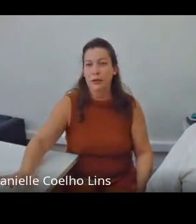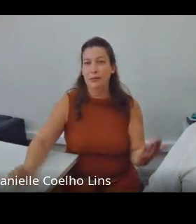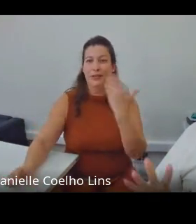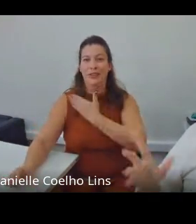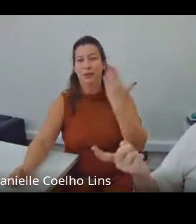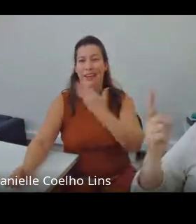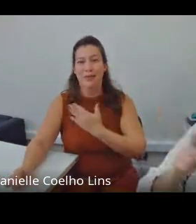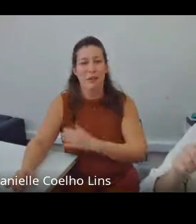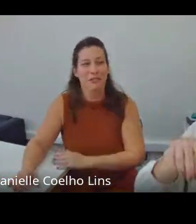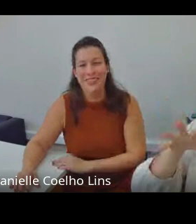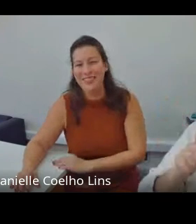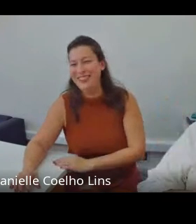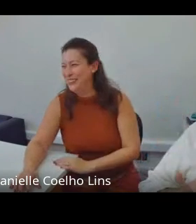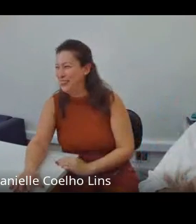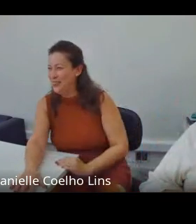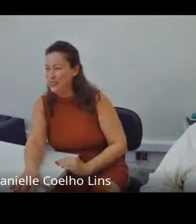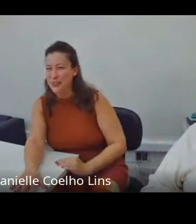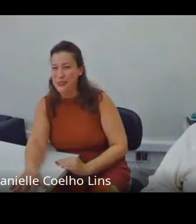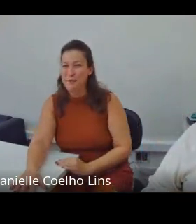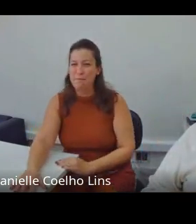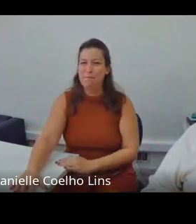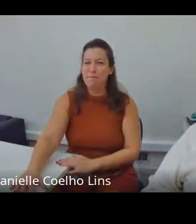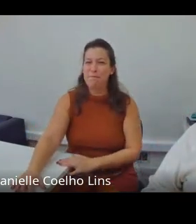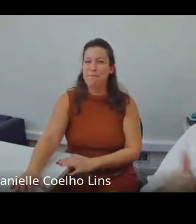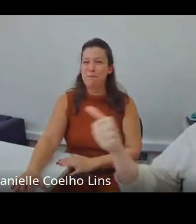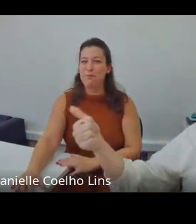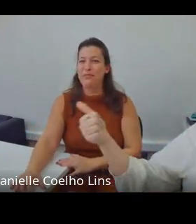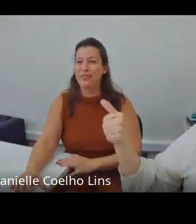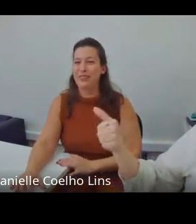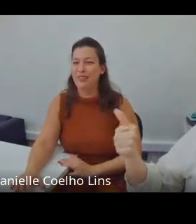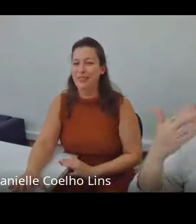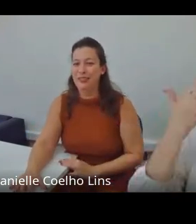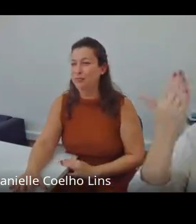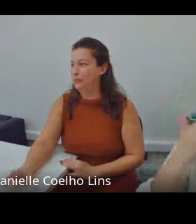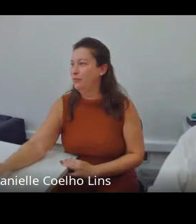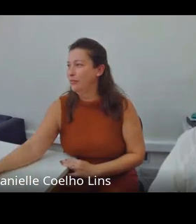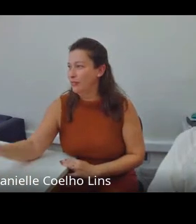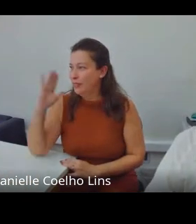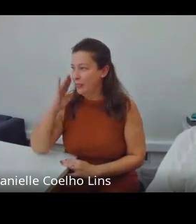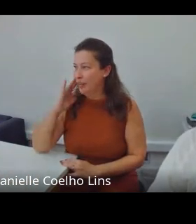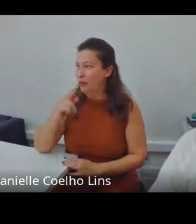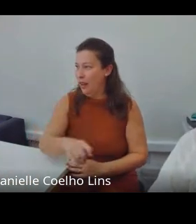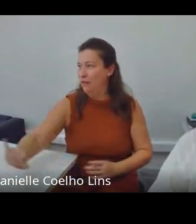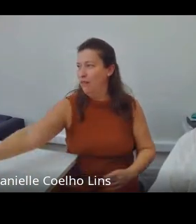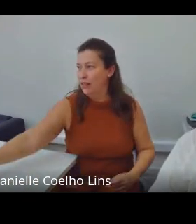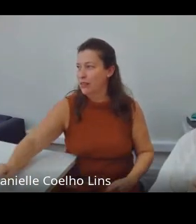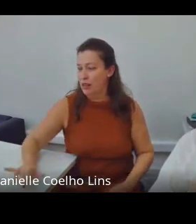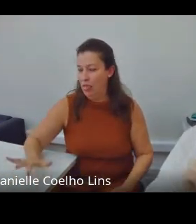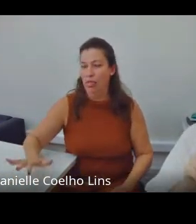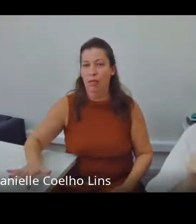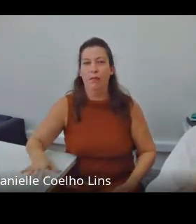Tá. Vamos voltar para o quem escreve. Isso. Aí, obrigada. Então,